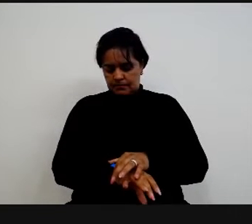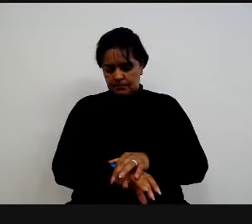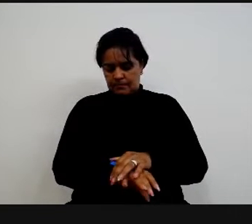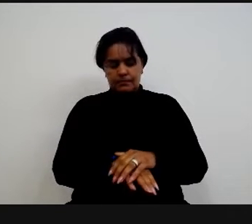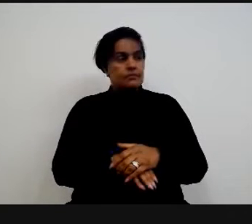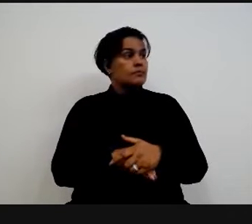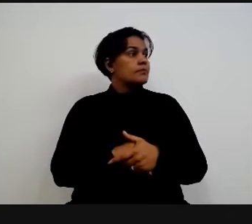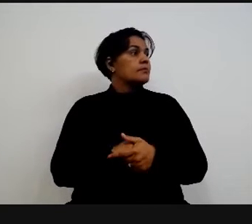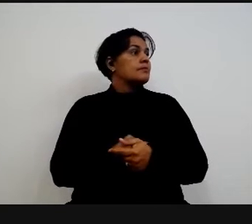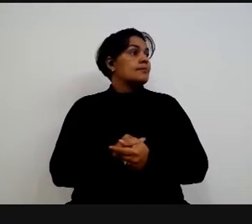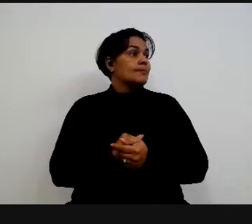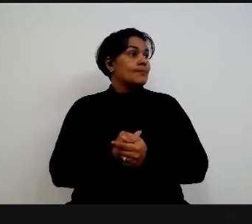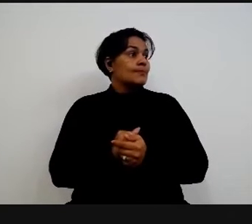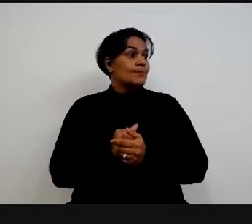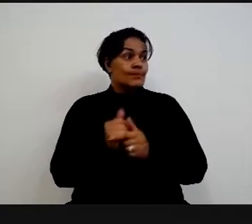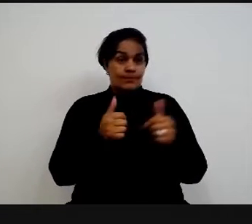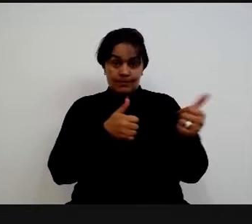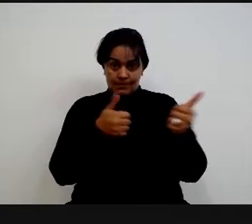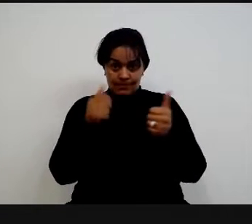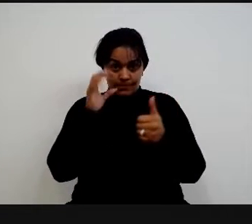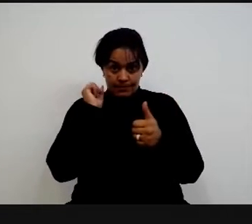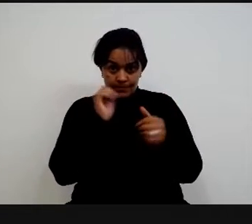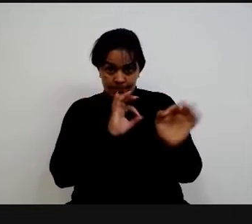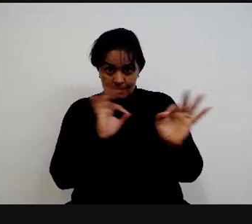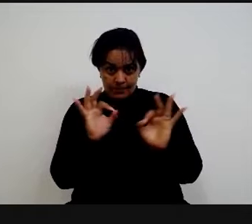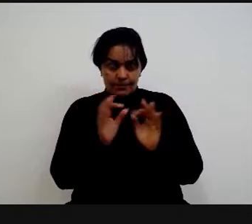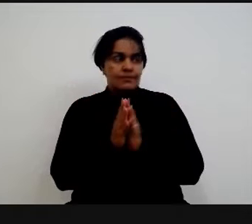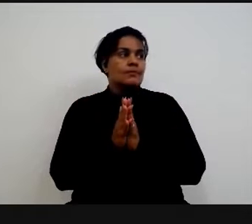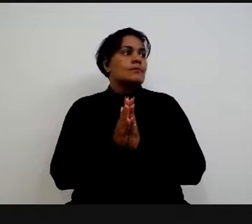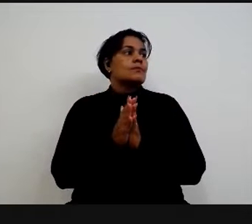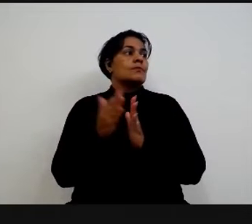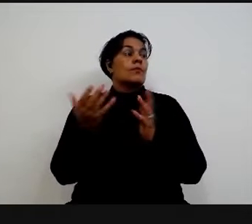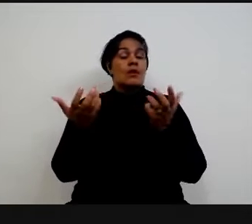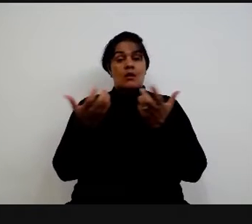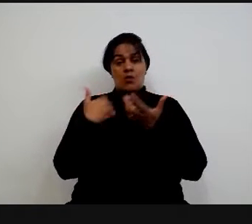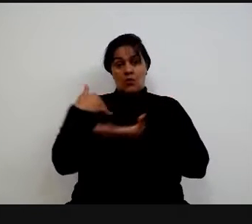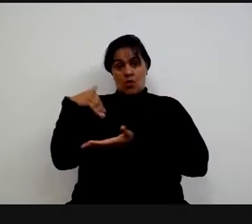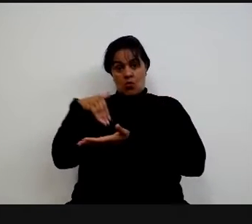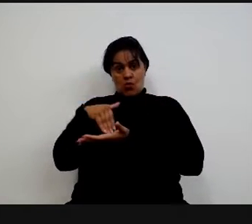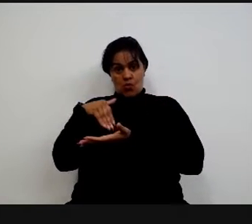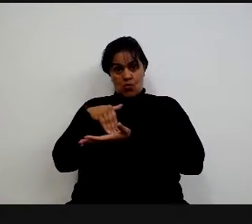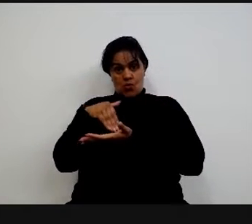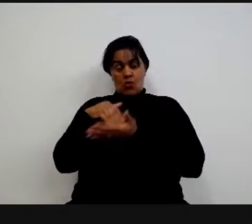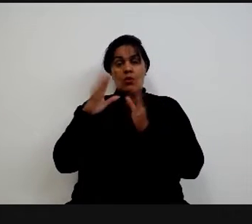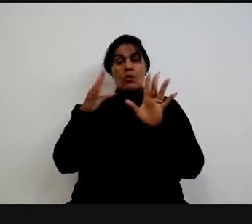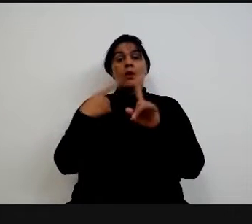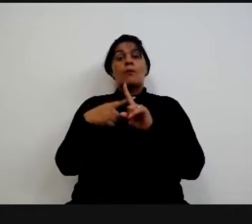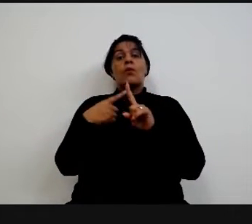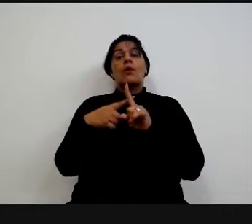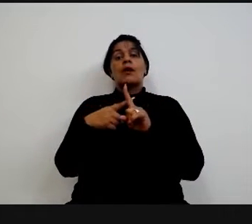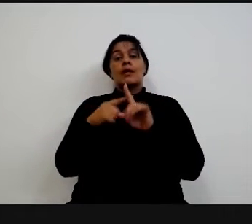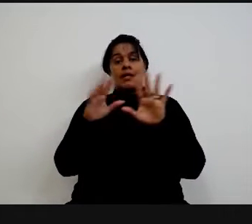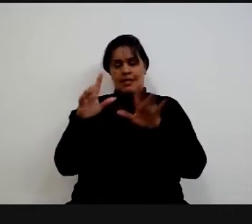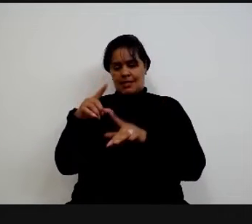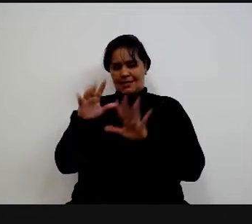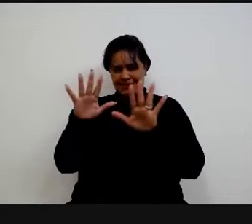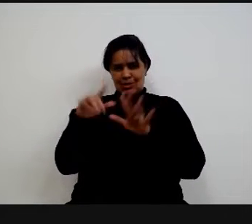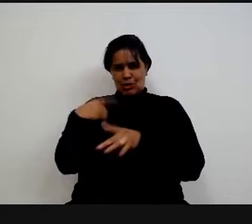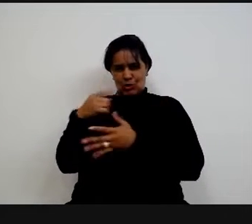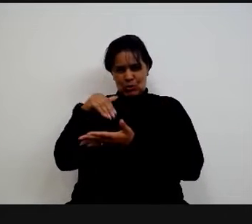Estão ouvindo? Sim. Eu queria ficar por último, porque quando a gente fica por último, acontecem duas